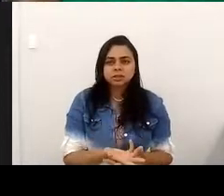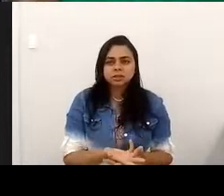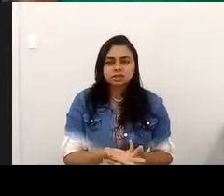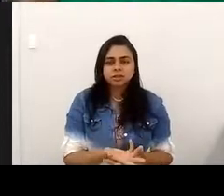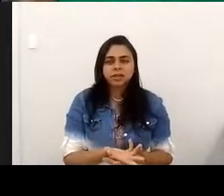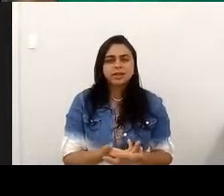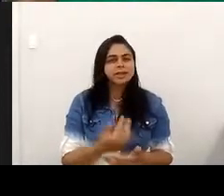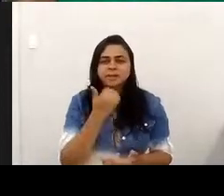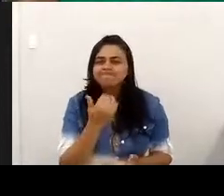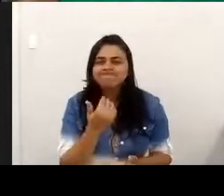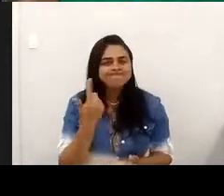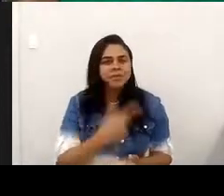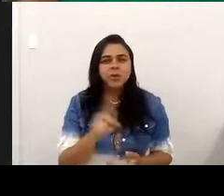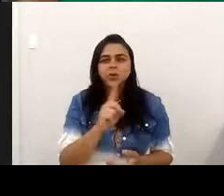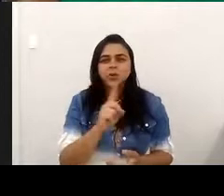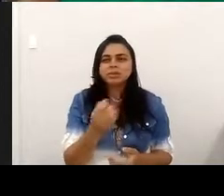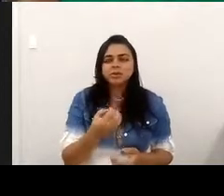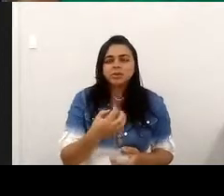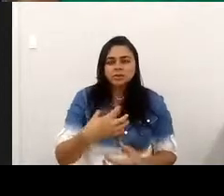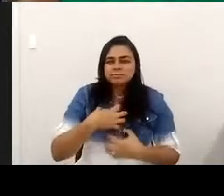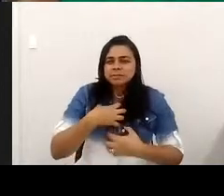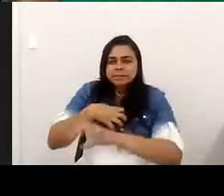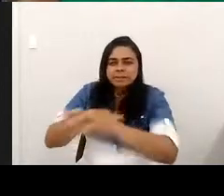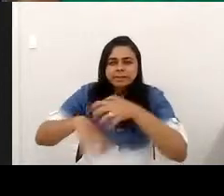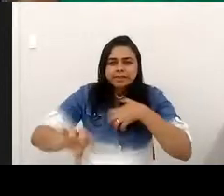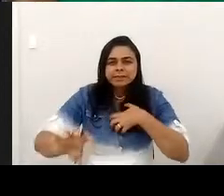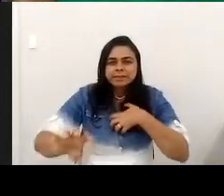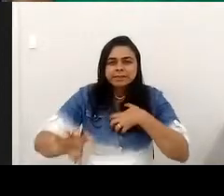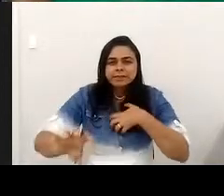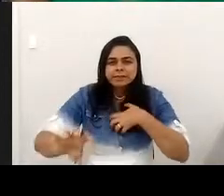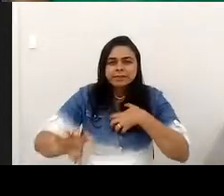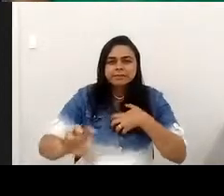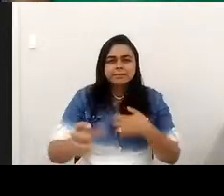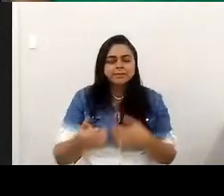que isso também faz parte, né, da vida acadêmica, da pesquisa, né?